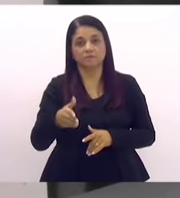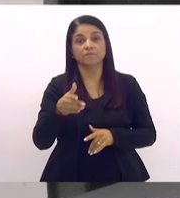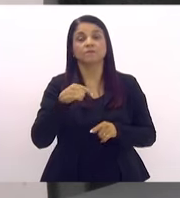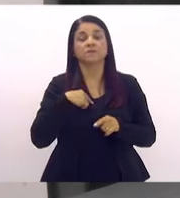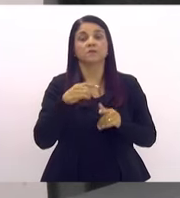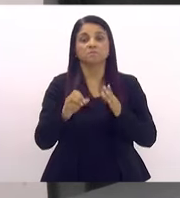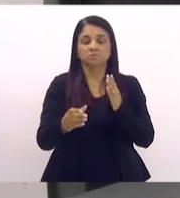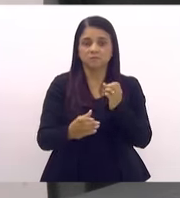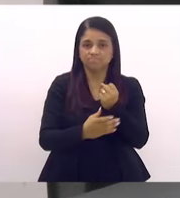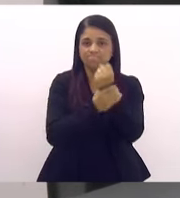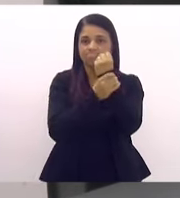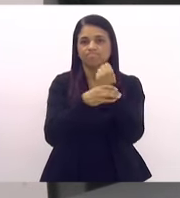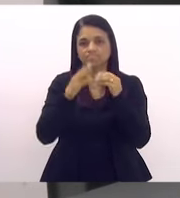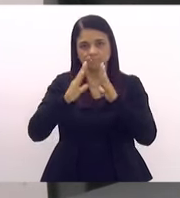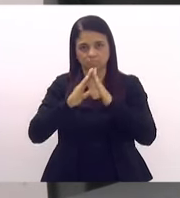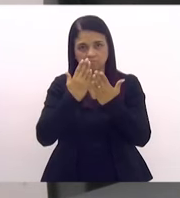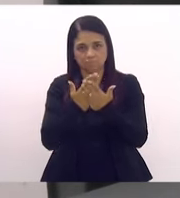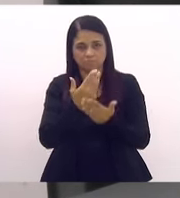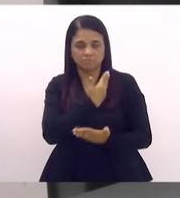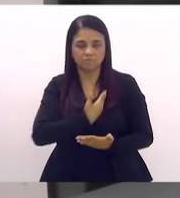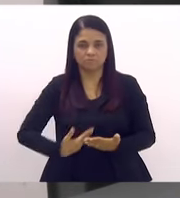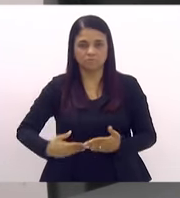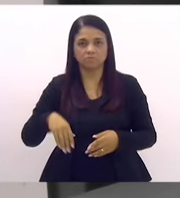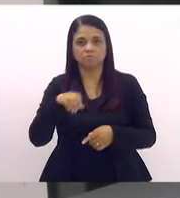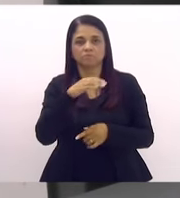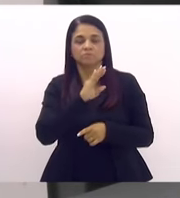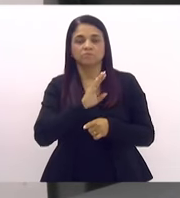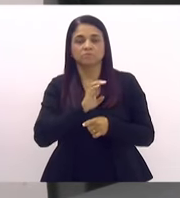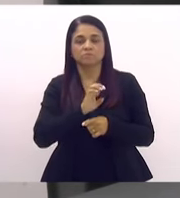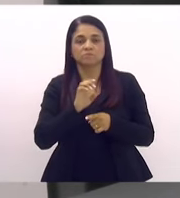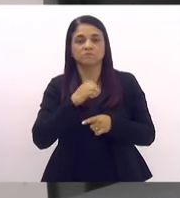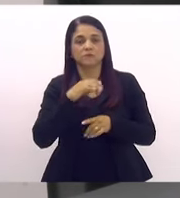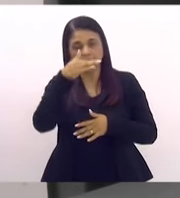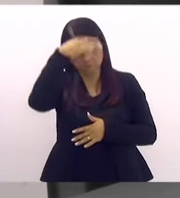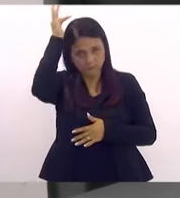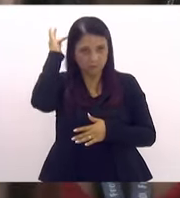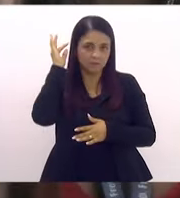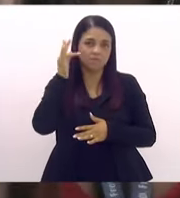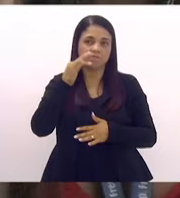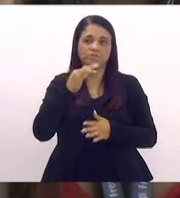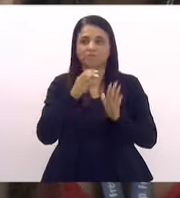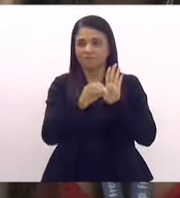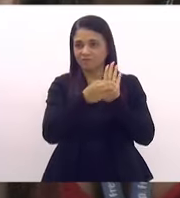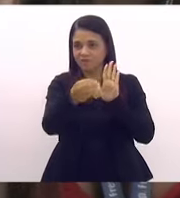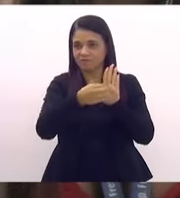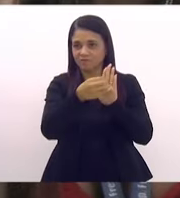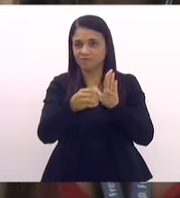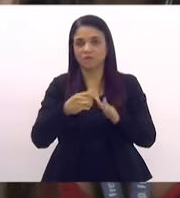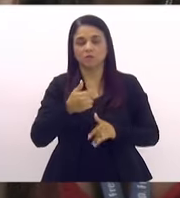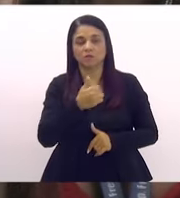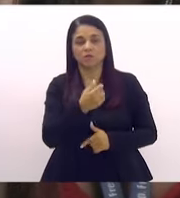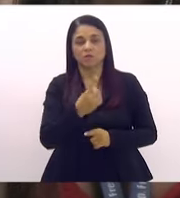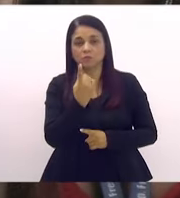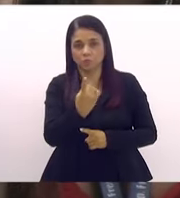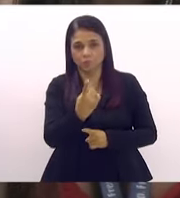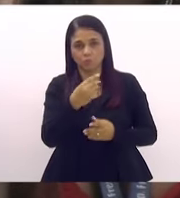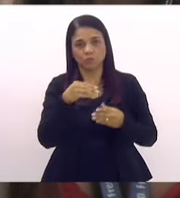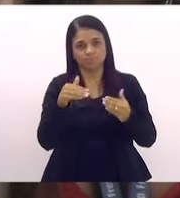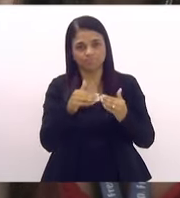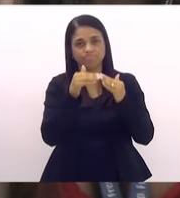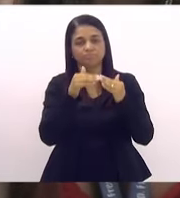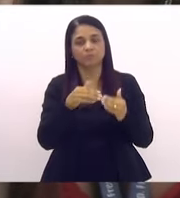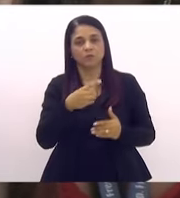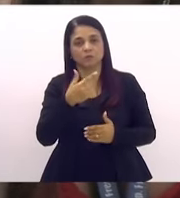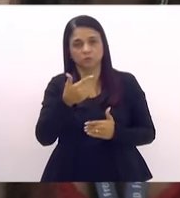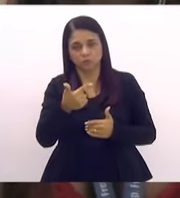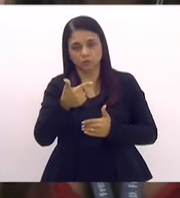Segurança das Escolas da Rede de Ensino Público do Estado do Rio de Janeiro. Para parecer, deputado Fred Pacheco. Meu parecer é favorável à emenda número 5, favorável com